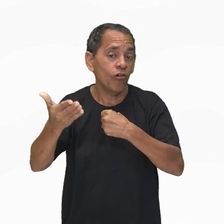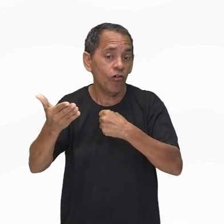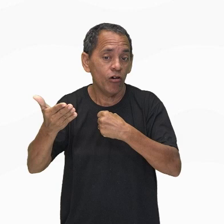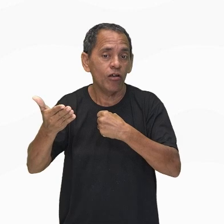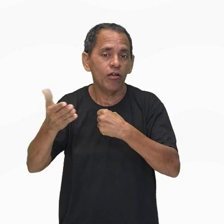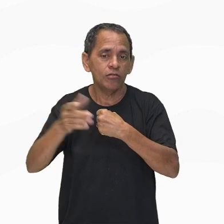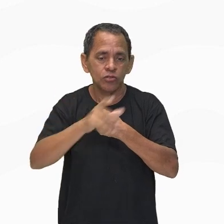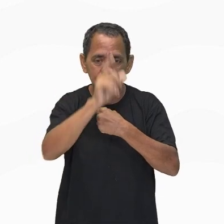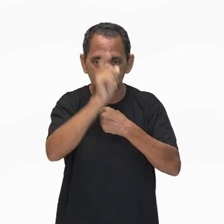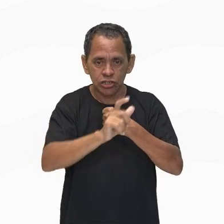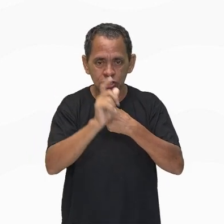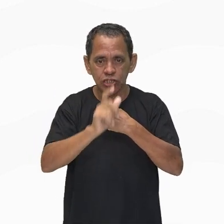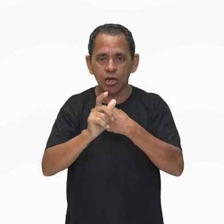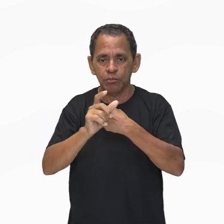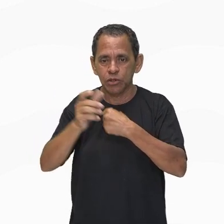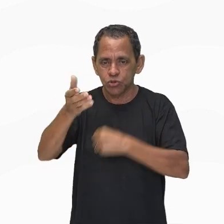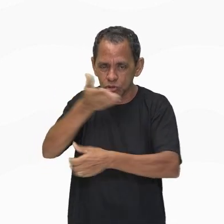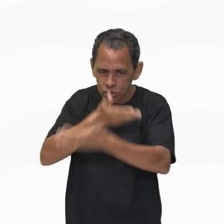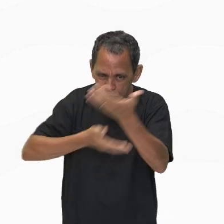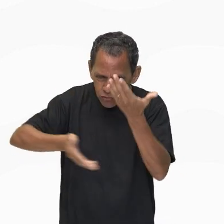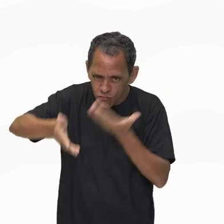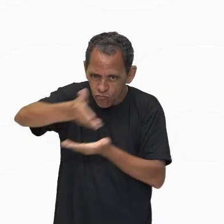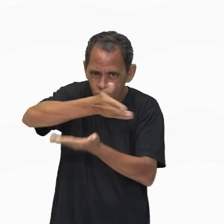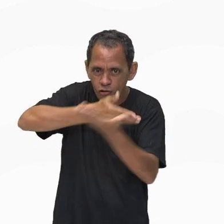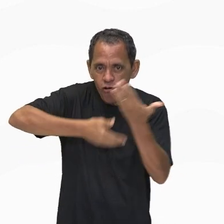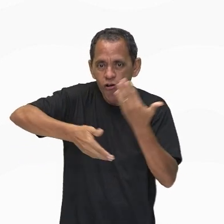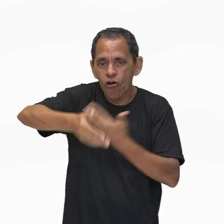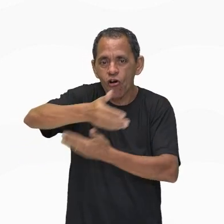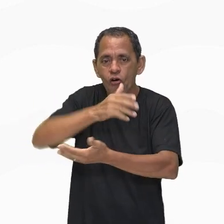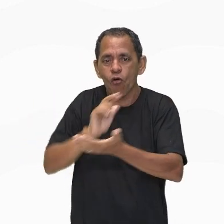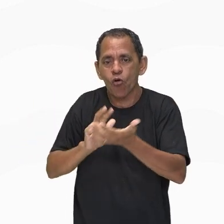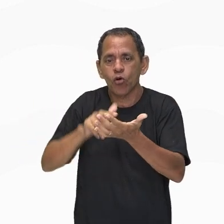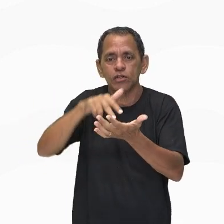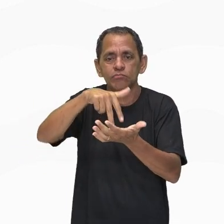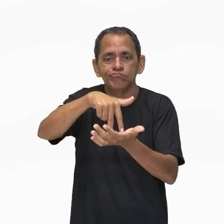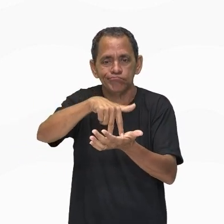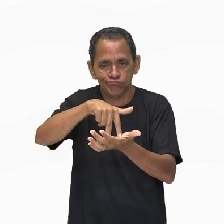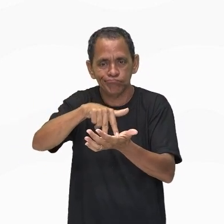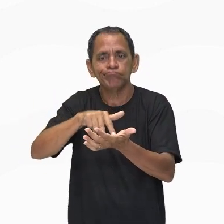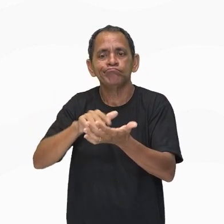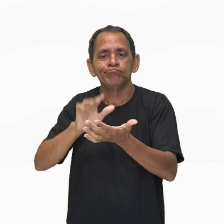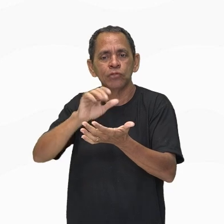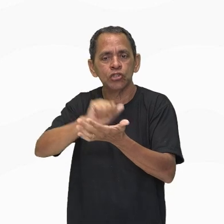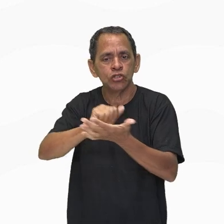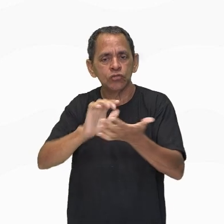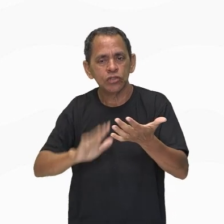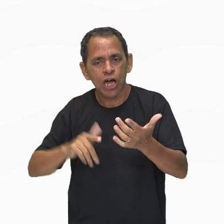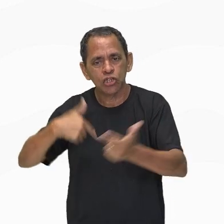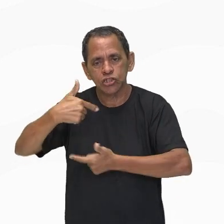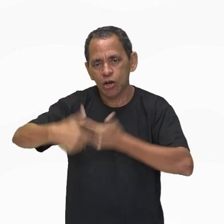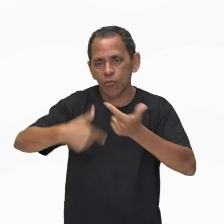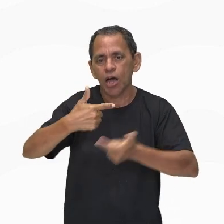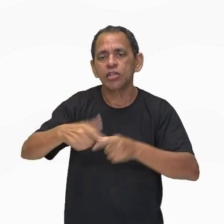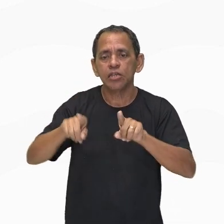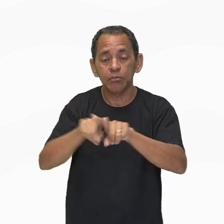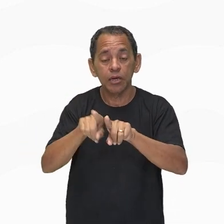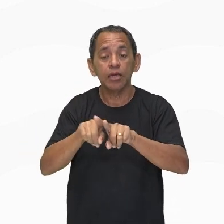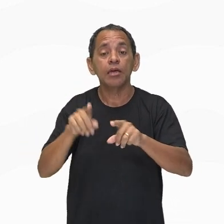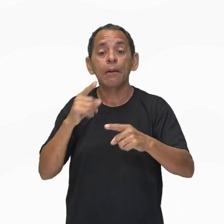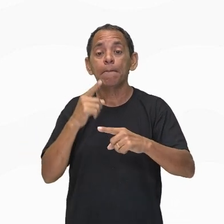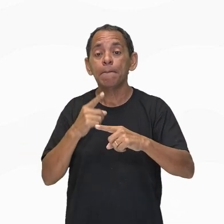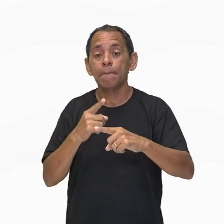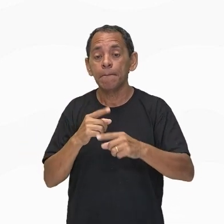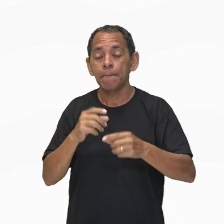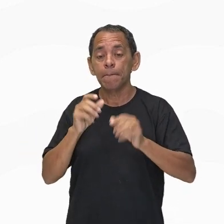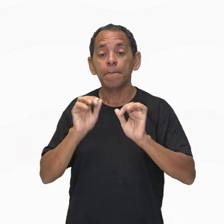se envolva com suas atividades, mas que queira realizá-las por satisfação própria.